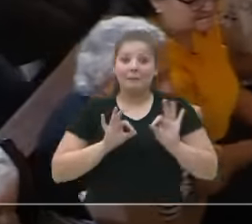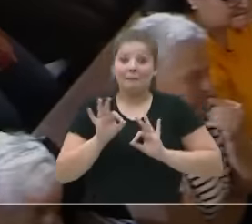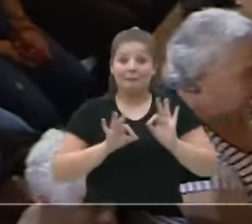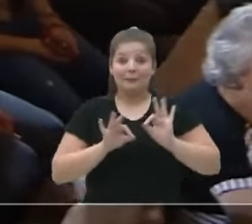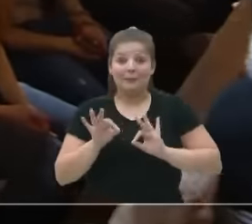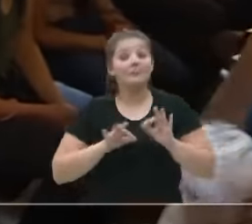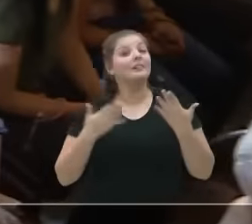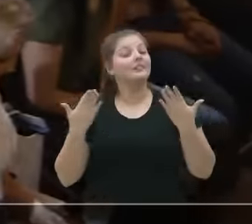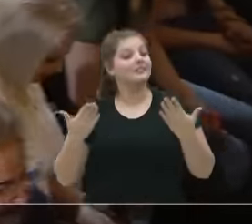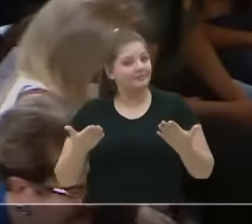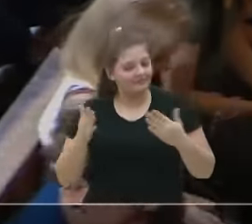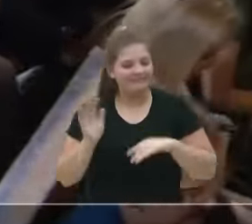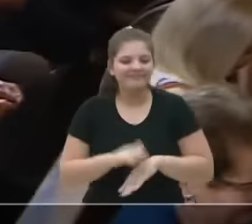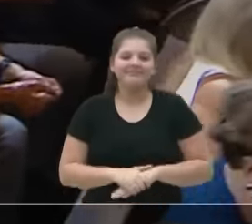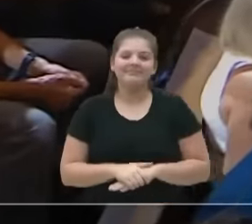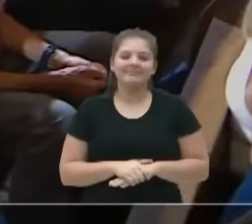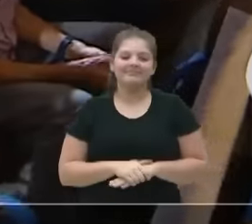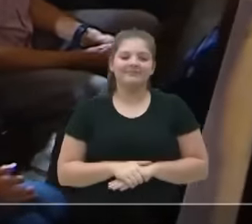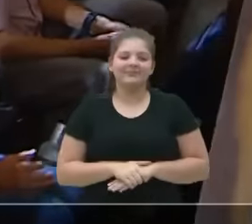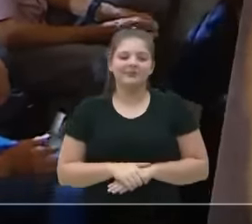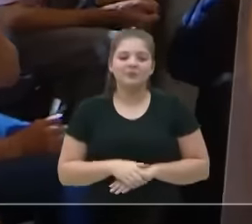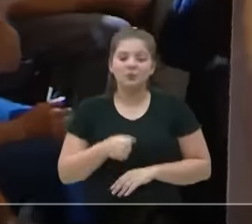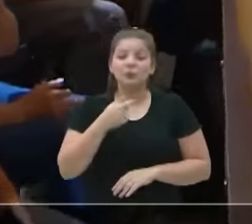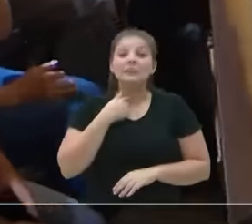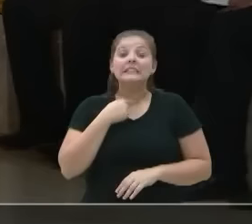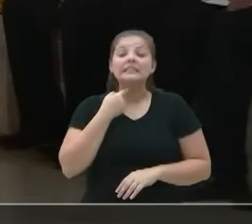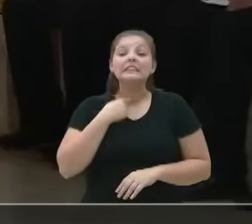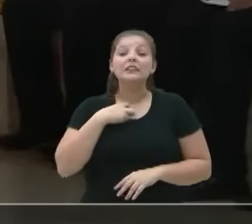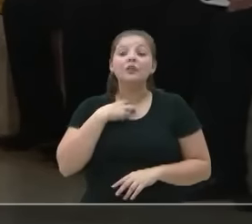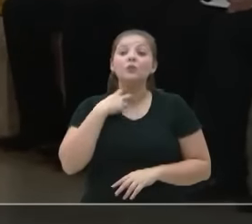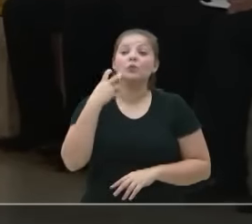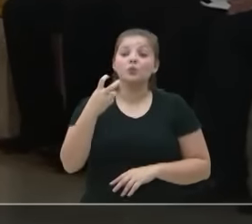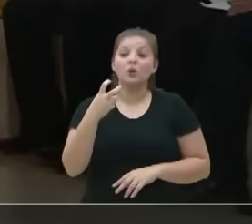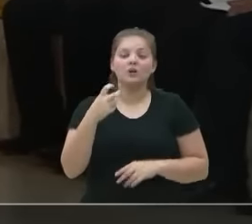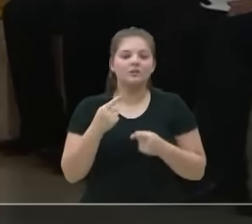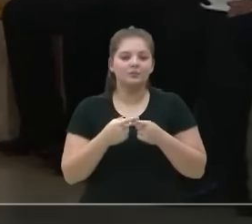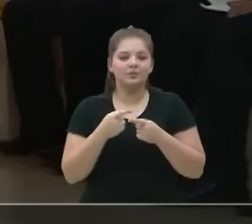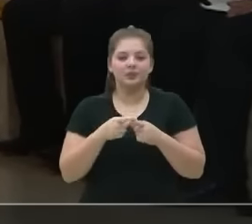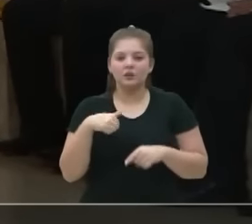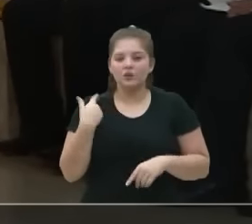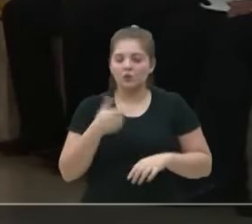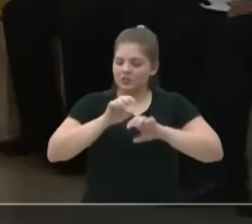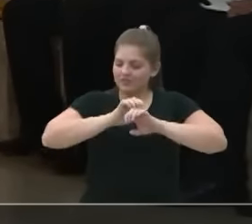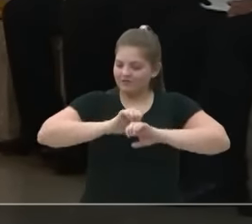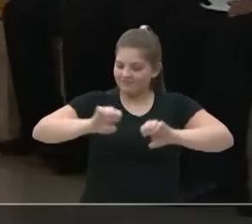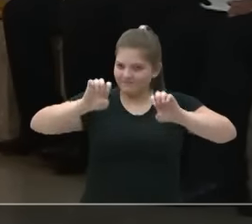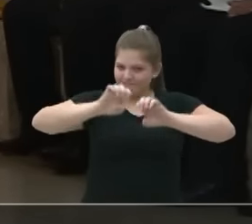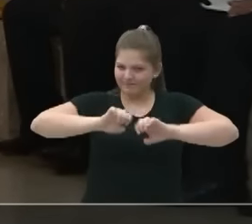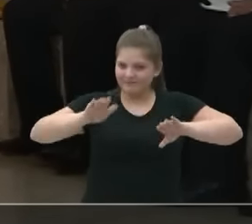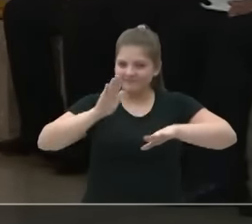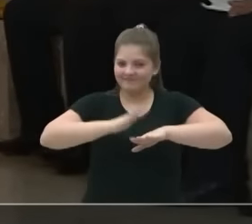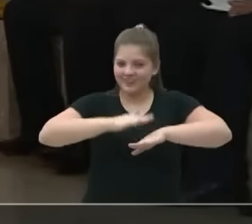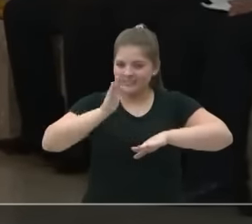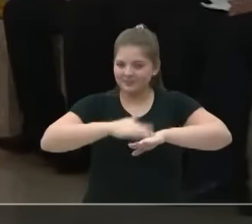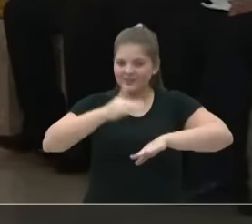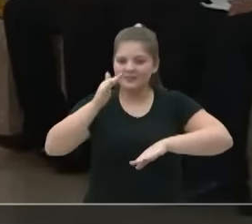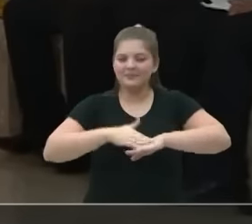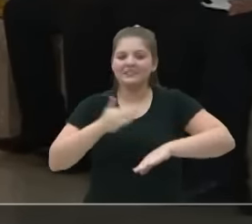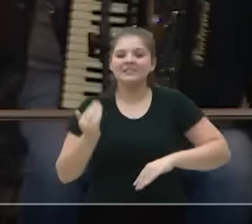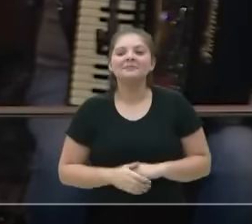aí, viu? Prepare o gogó, todo mundo, porque nós vamos evangelizar mais ainda.